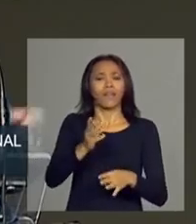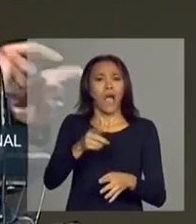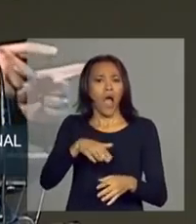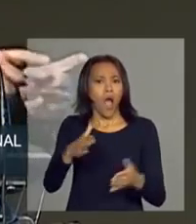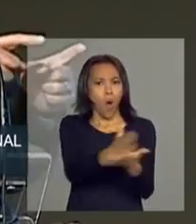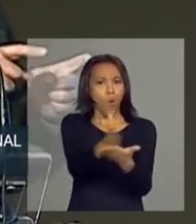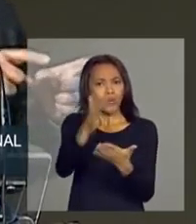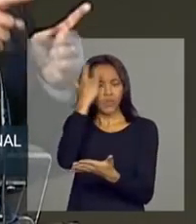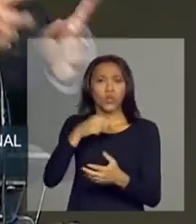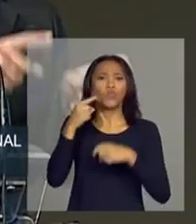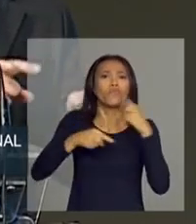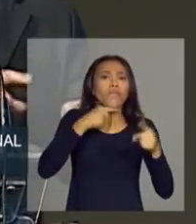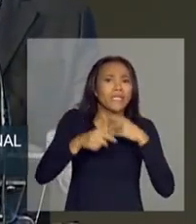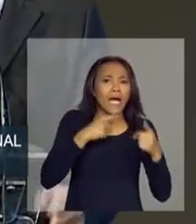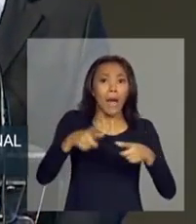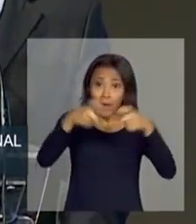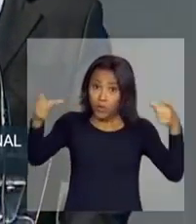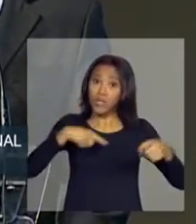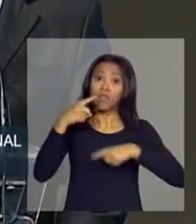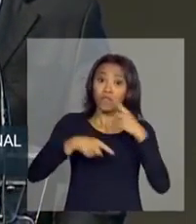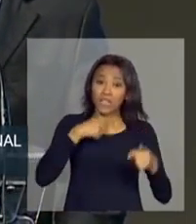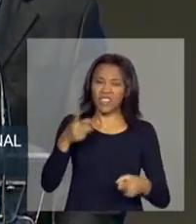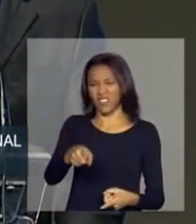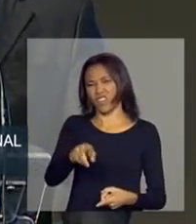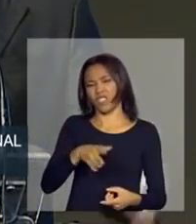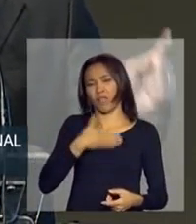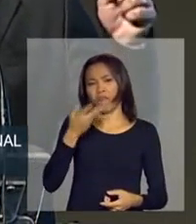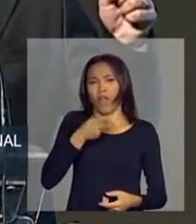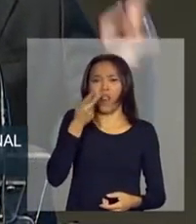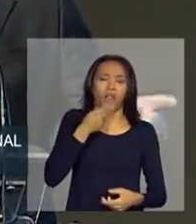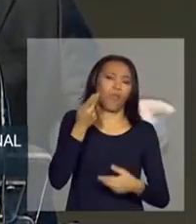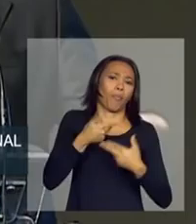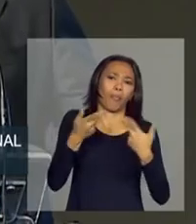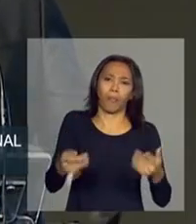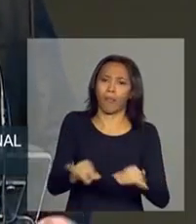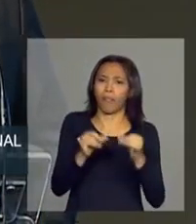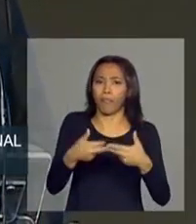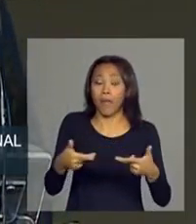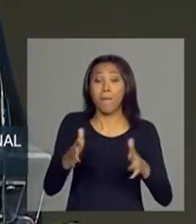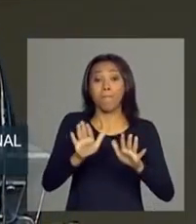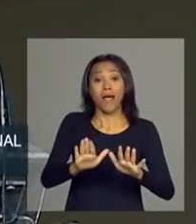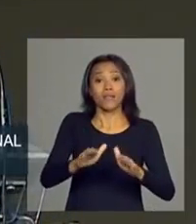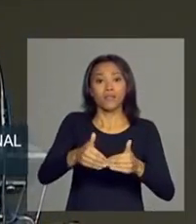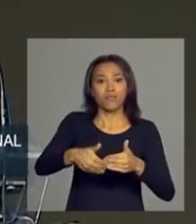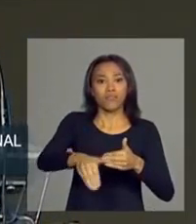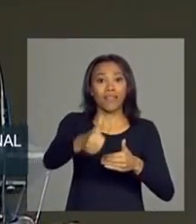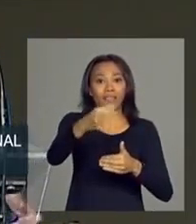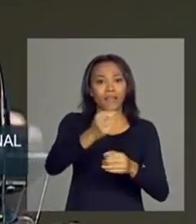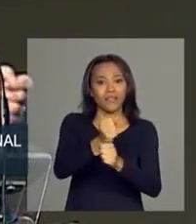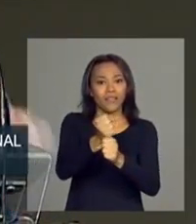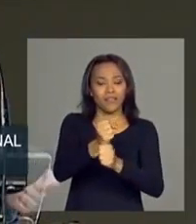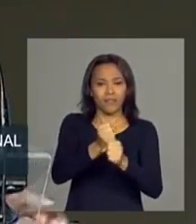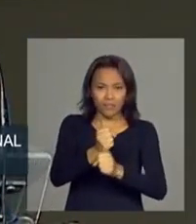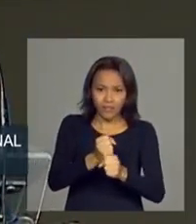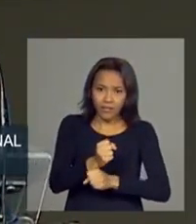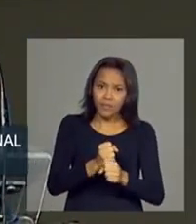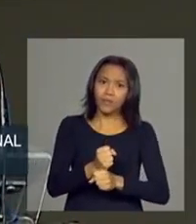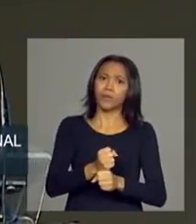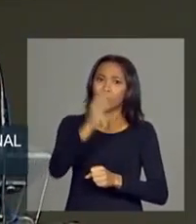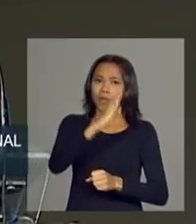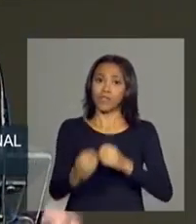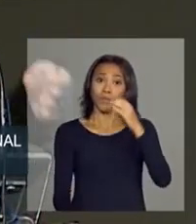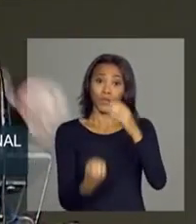Lula chegou e disse que ia acabar com a pobreza e que ia segurar 3 pratos de comida durante o dia,